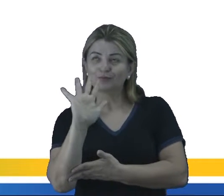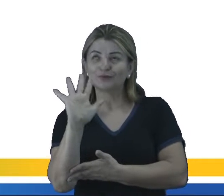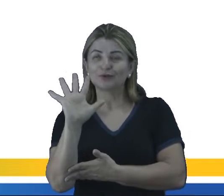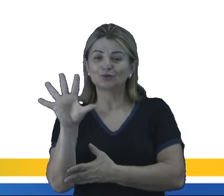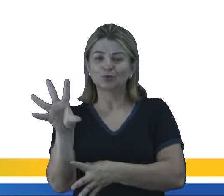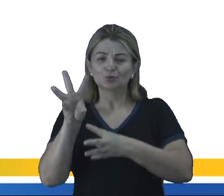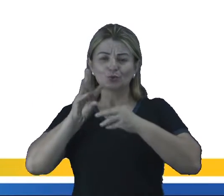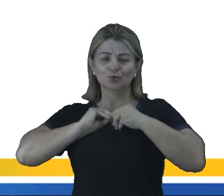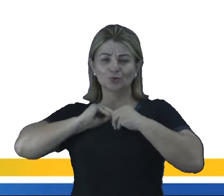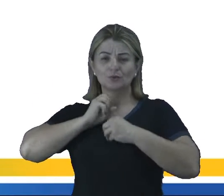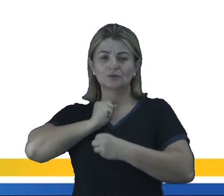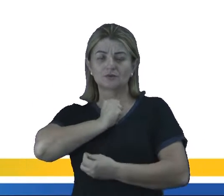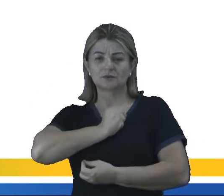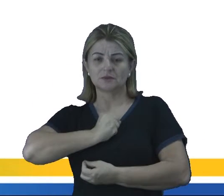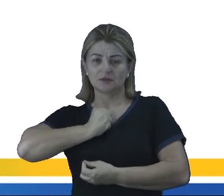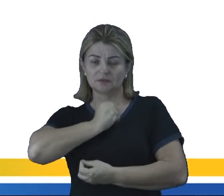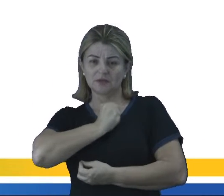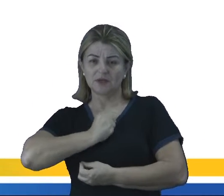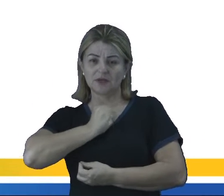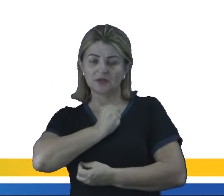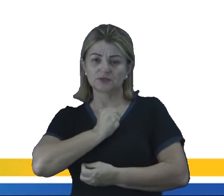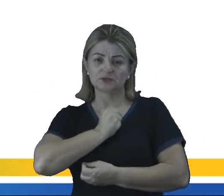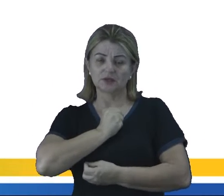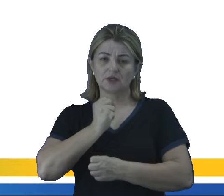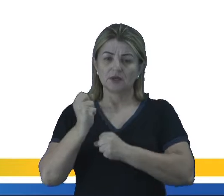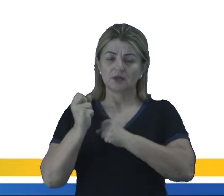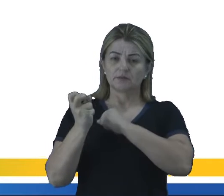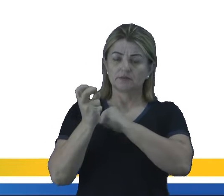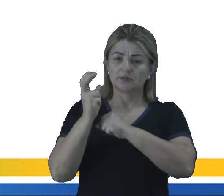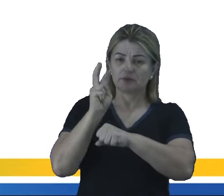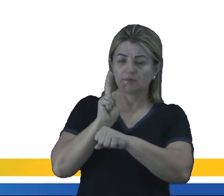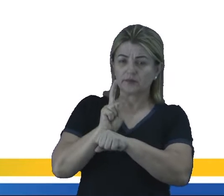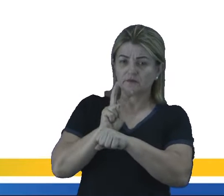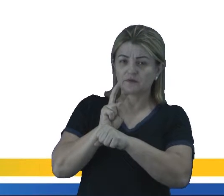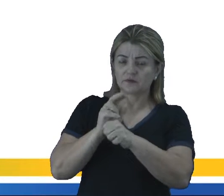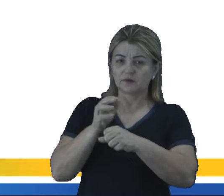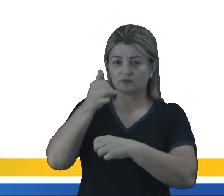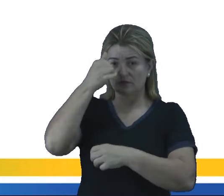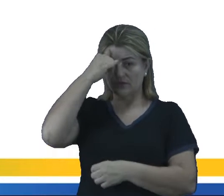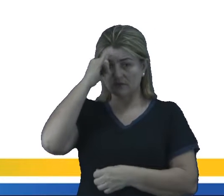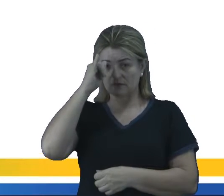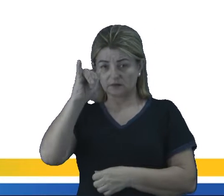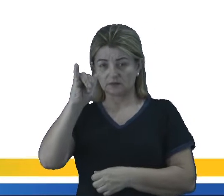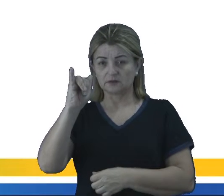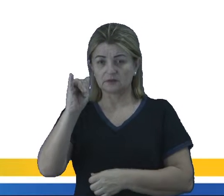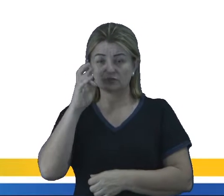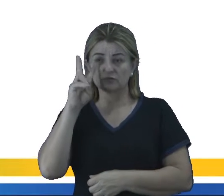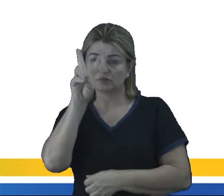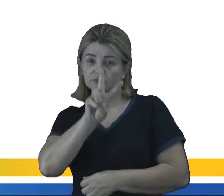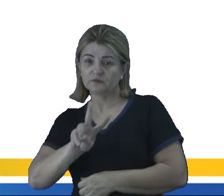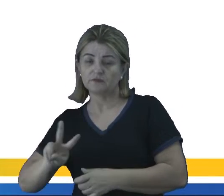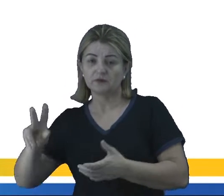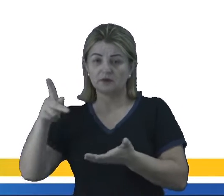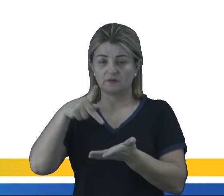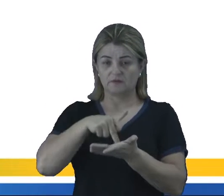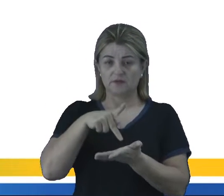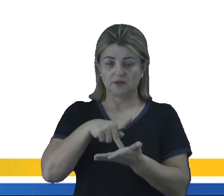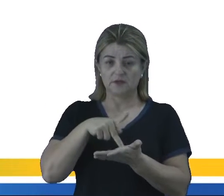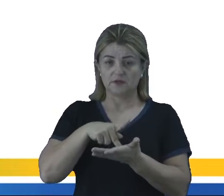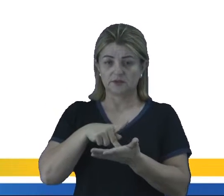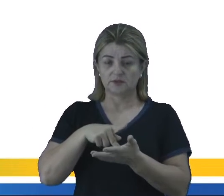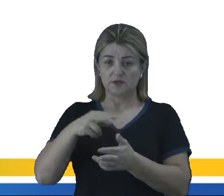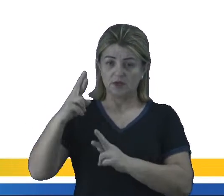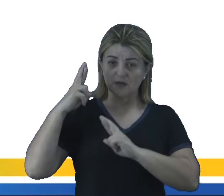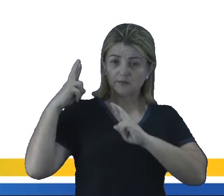de linguagens, tá bom? Nós vamos observar que para responder questões do Enem não é